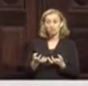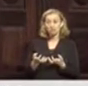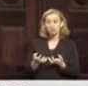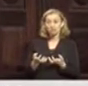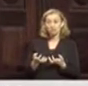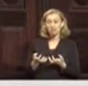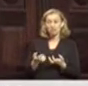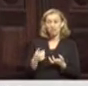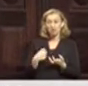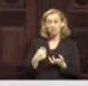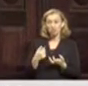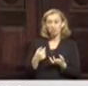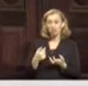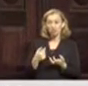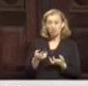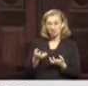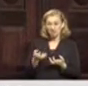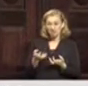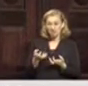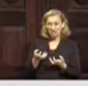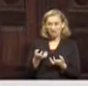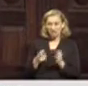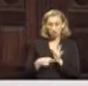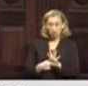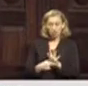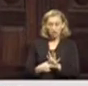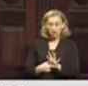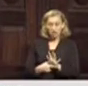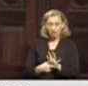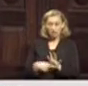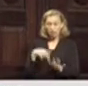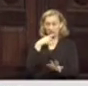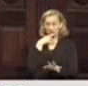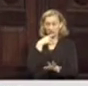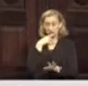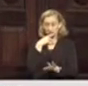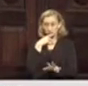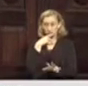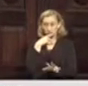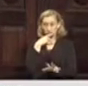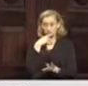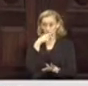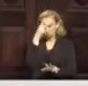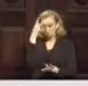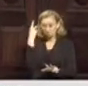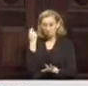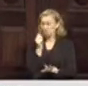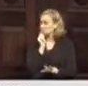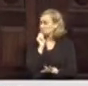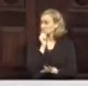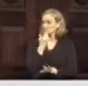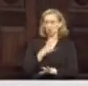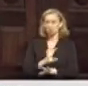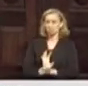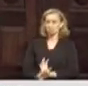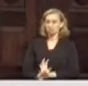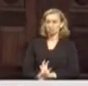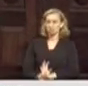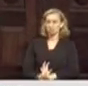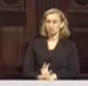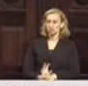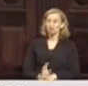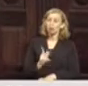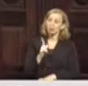nenhum. Se não quer apoiá-lo em partido nenhum, por via de consequência, também não o quero no